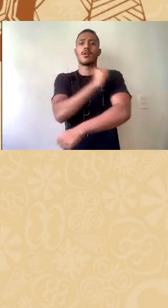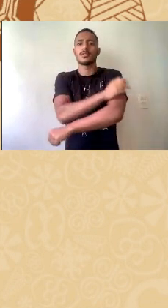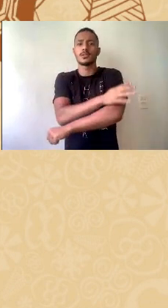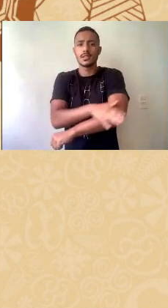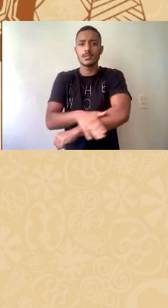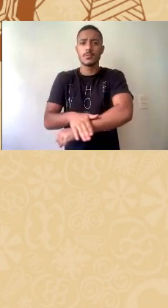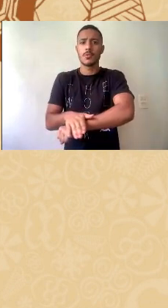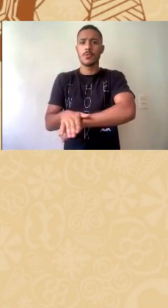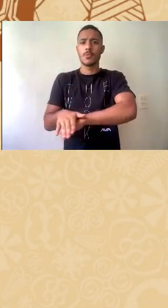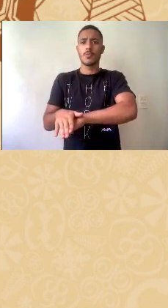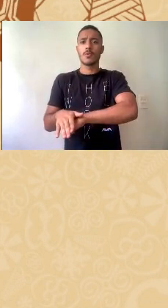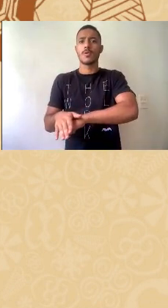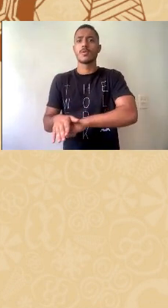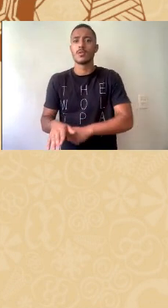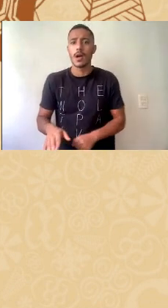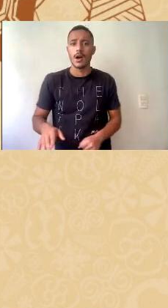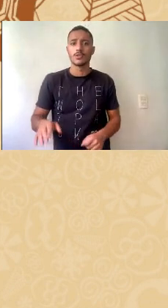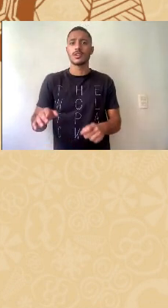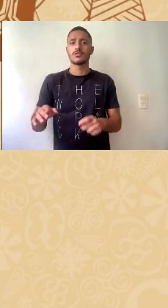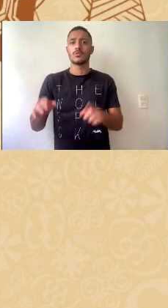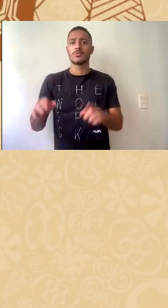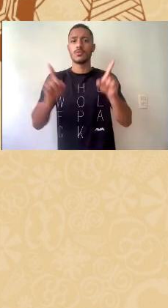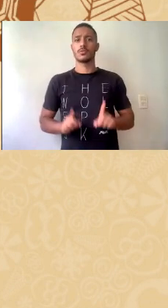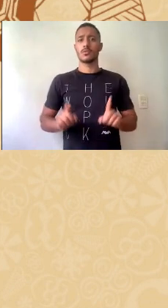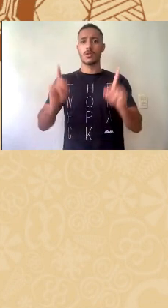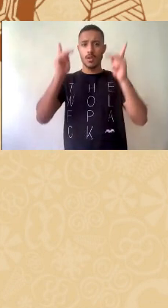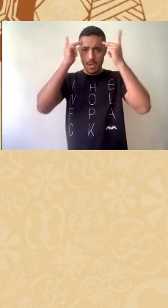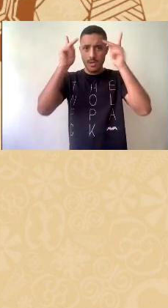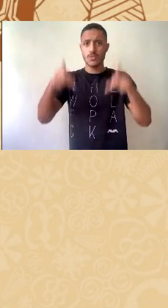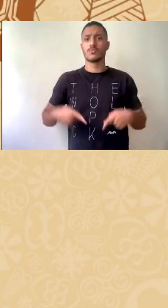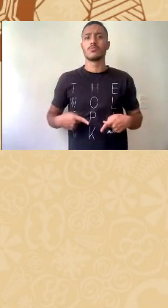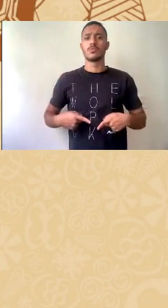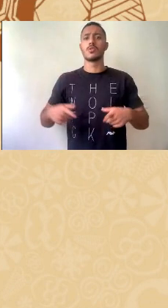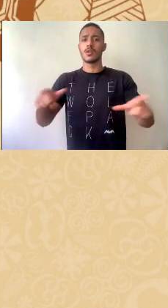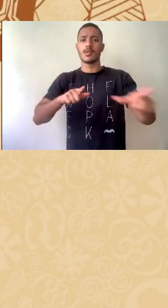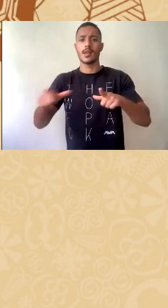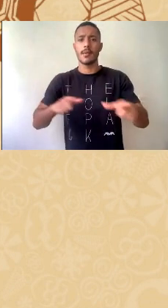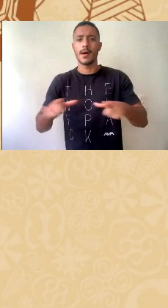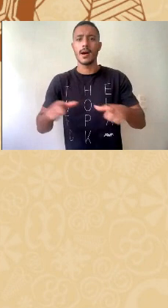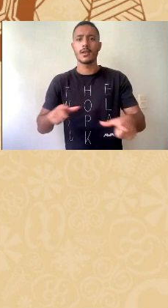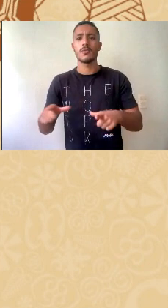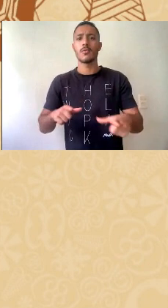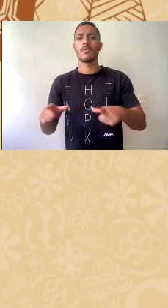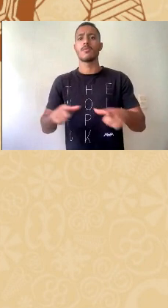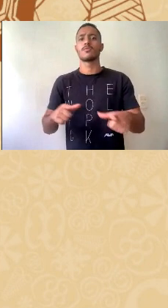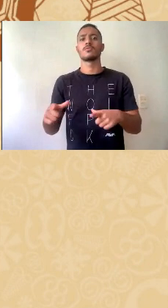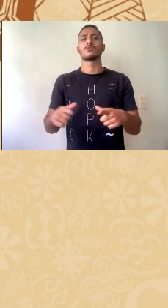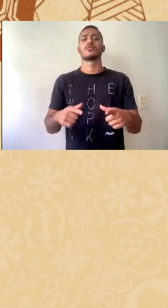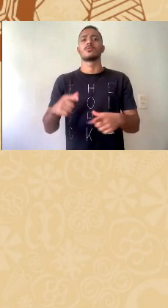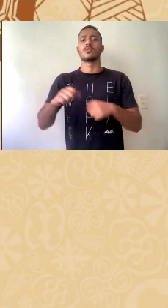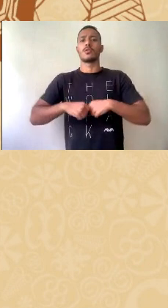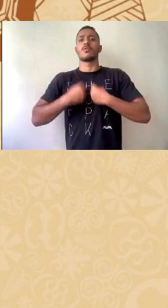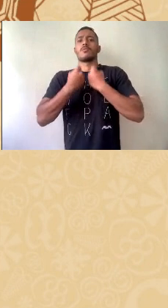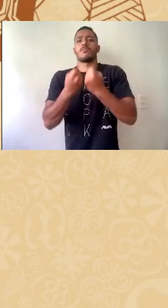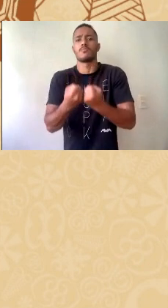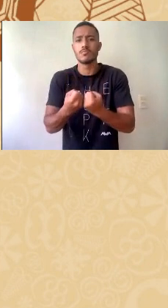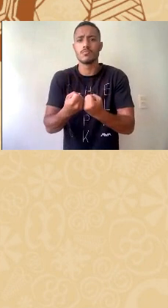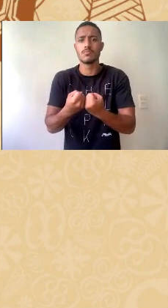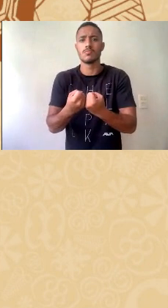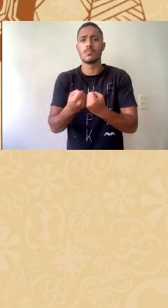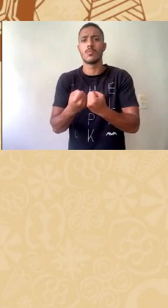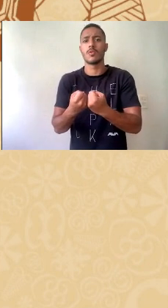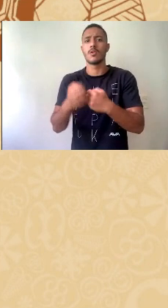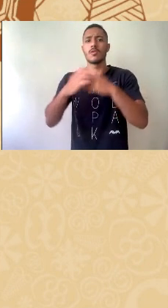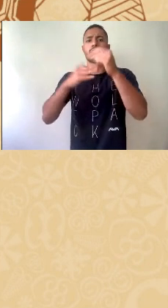Comissão de Direitos Humanos, pelo trabalho, né, pelo empenho e pelas ações. Tem impactado bastante